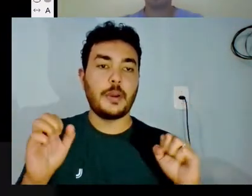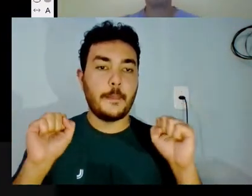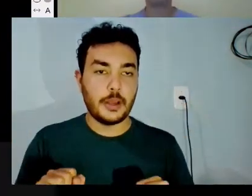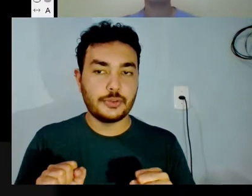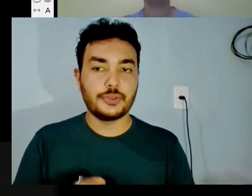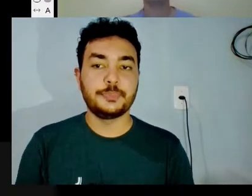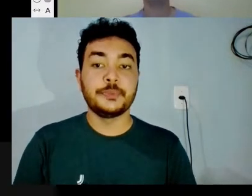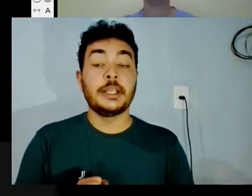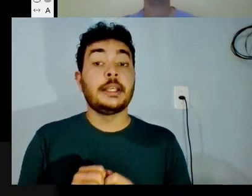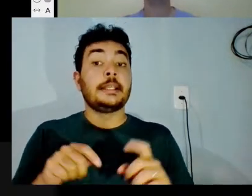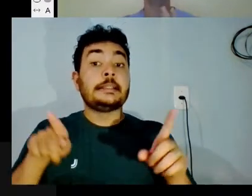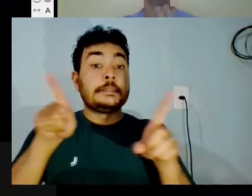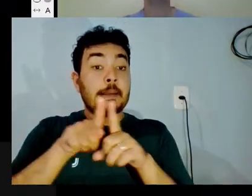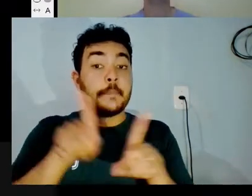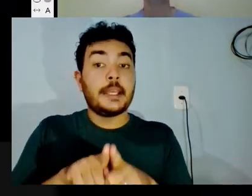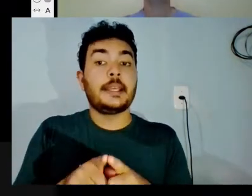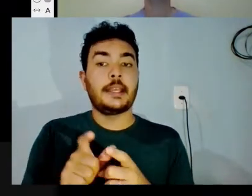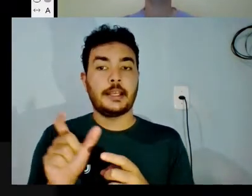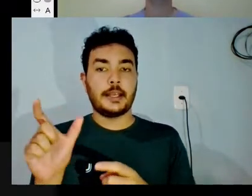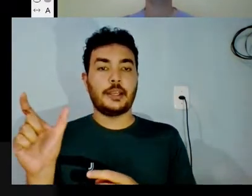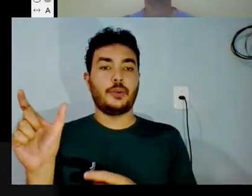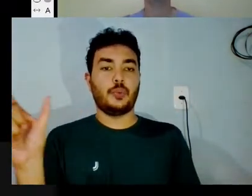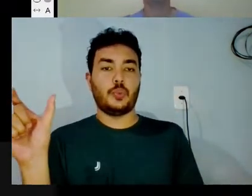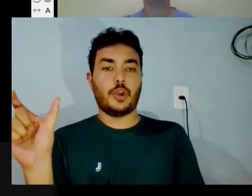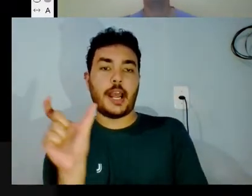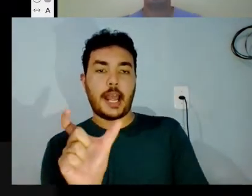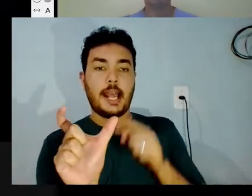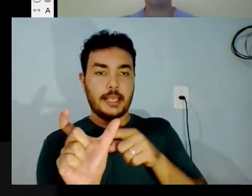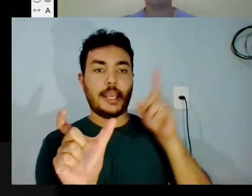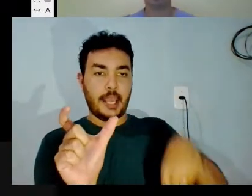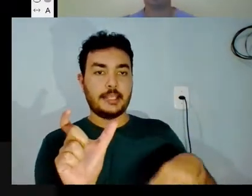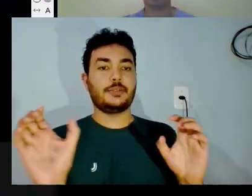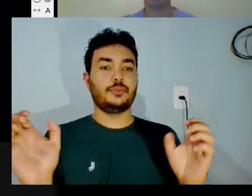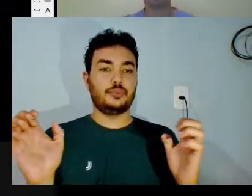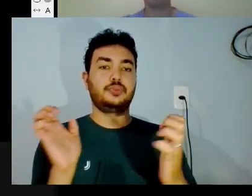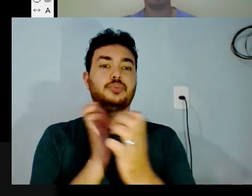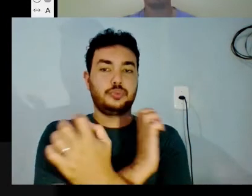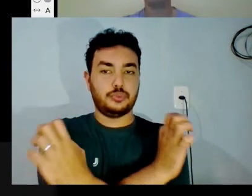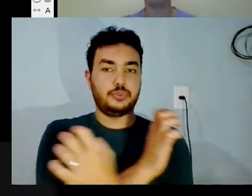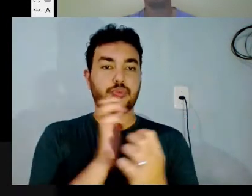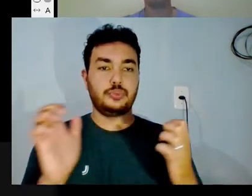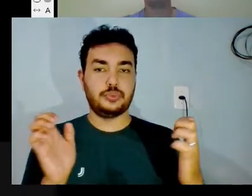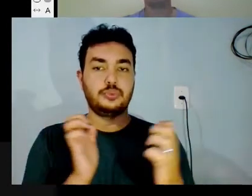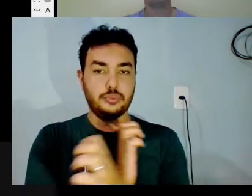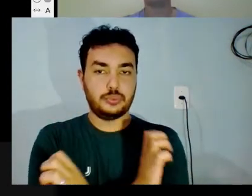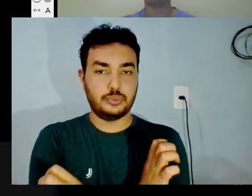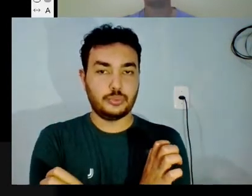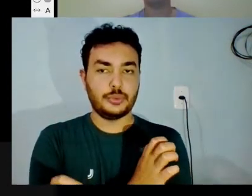tá? Considerando que a gente poderia ter os dois ocupando as duas regiões ao mesmo tempo. E como que a gente faz isso? A gente faz isso,